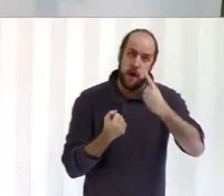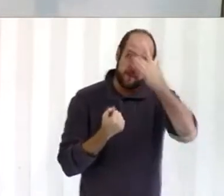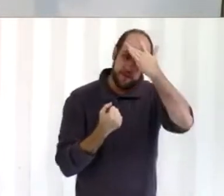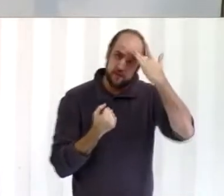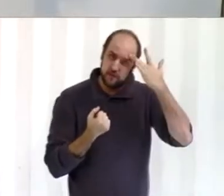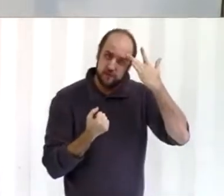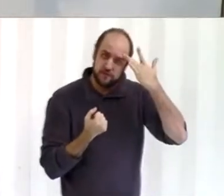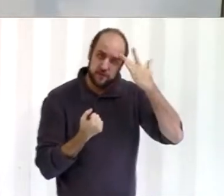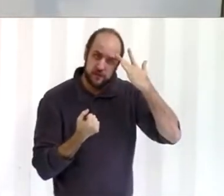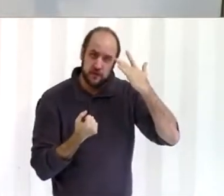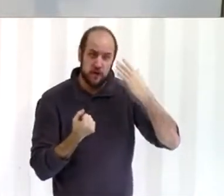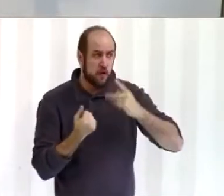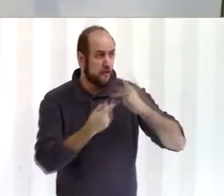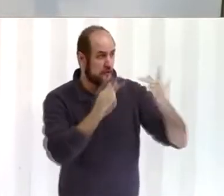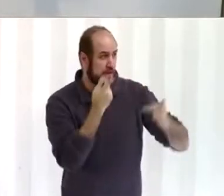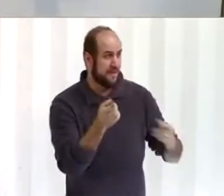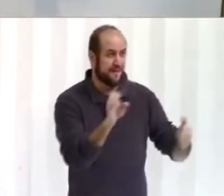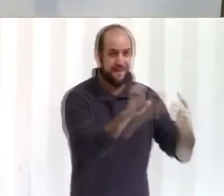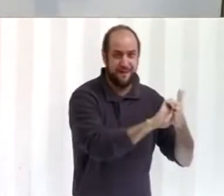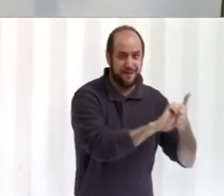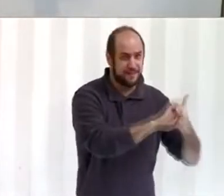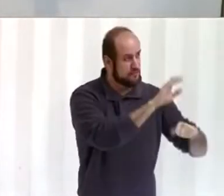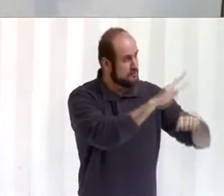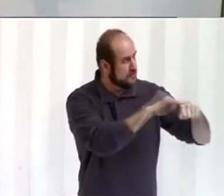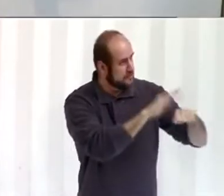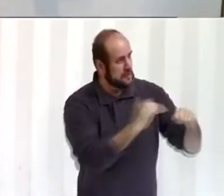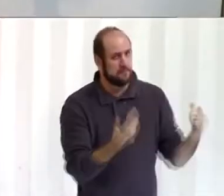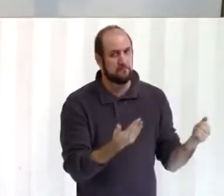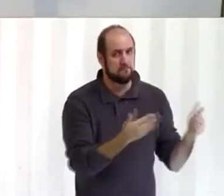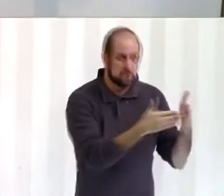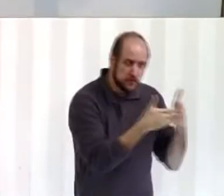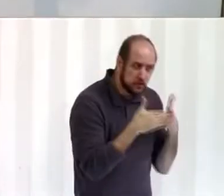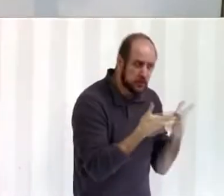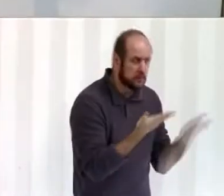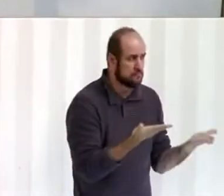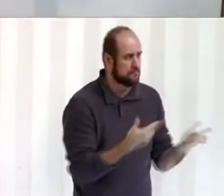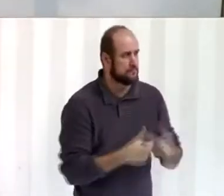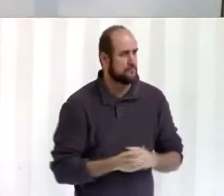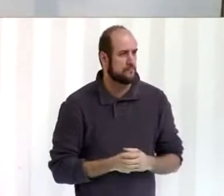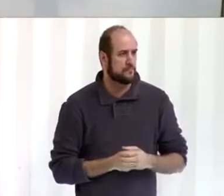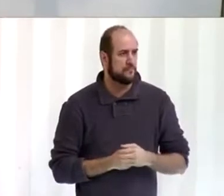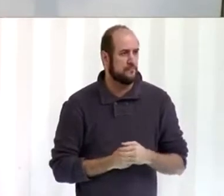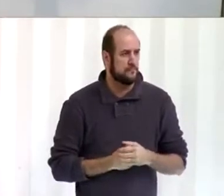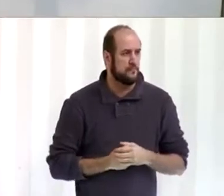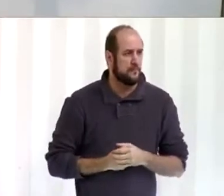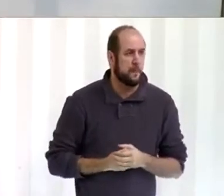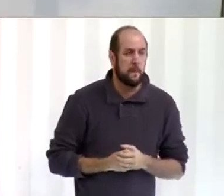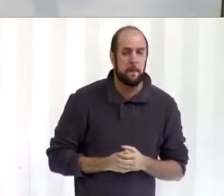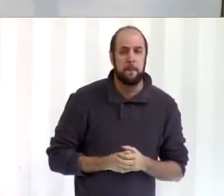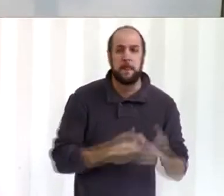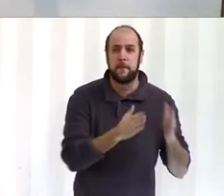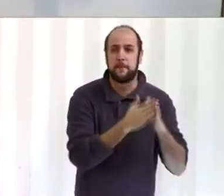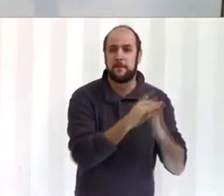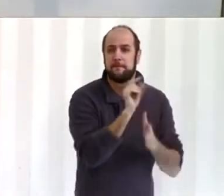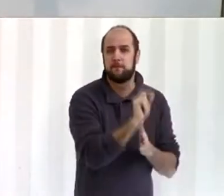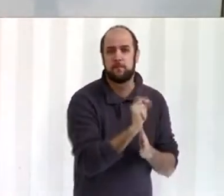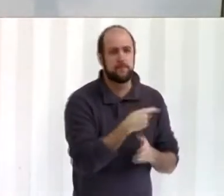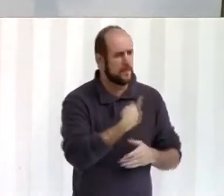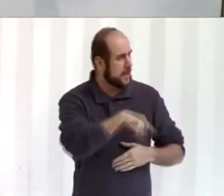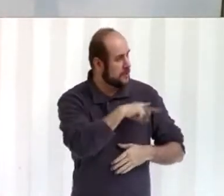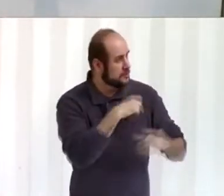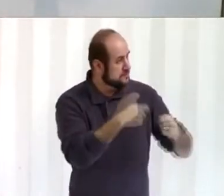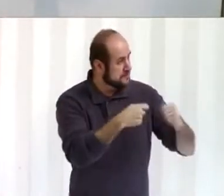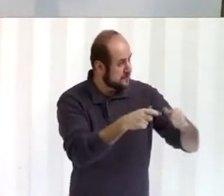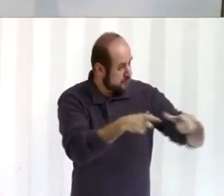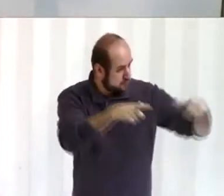então para Eliseu, fazendo-lhe uma proposta: olha, o ambiente já ficou pequeno, nós precisamos ampliar, nós